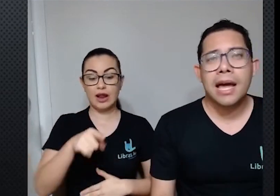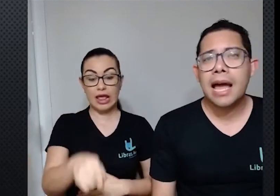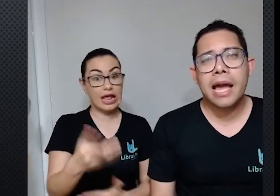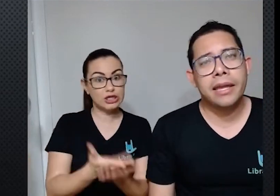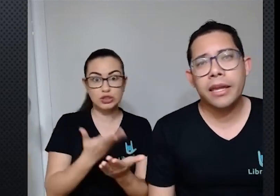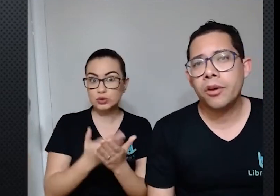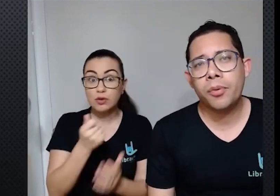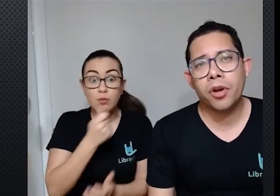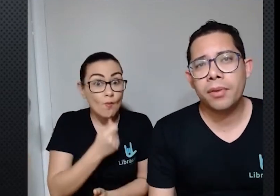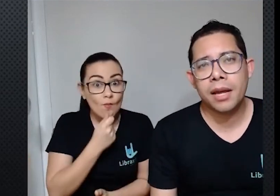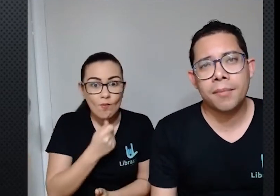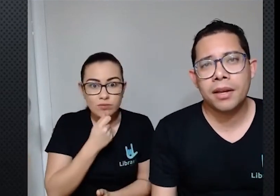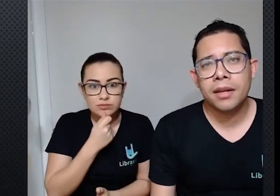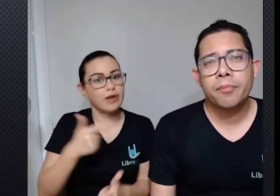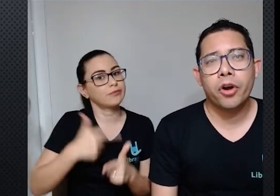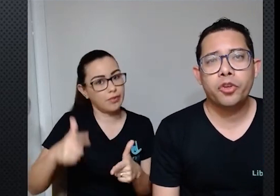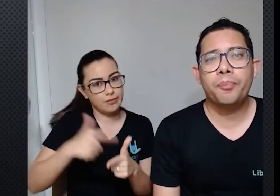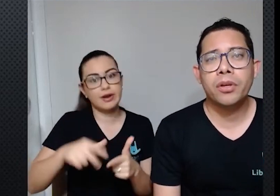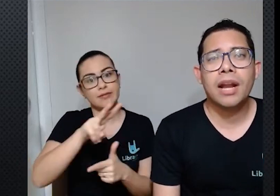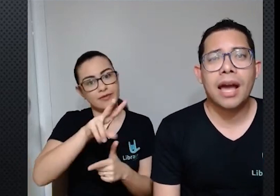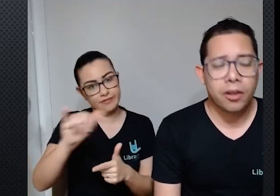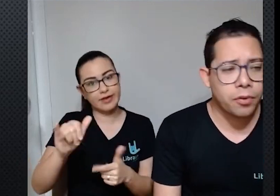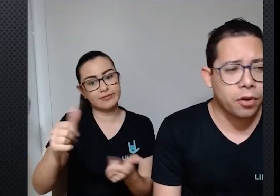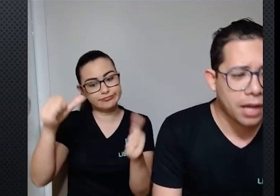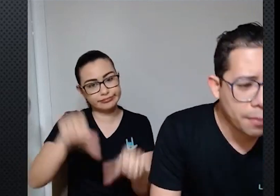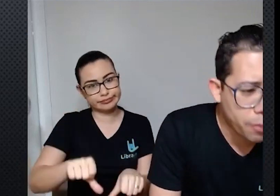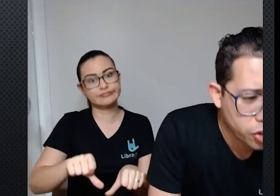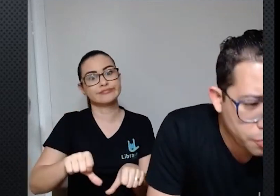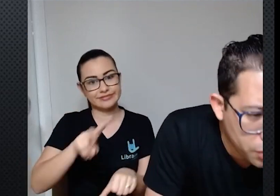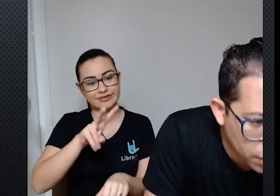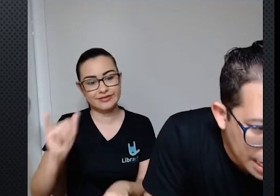estuda, aí o problema pode piorar.